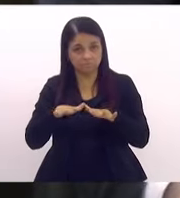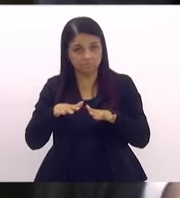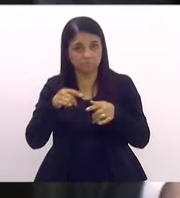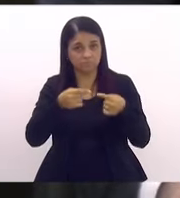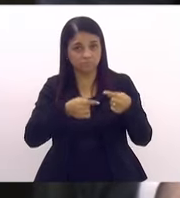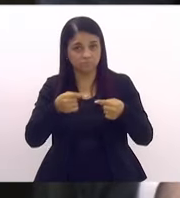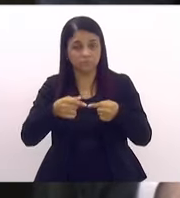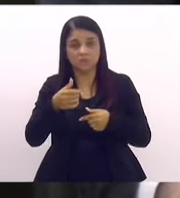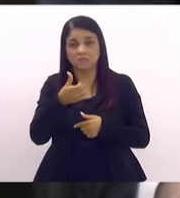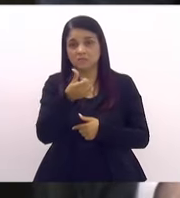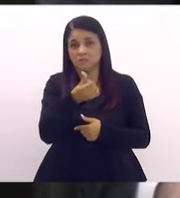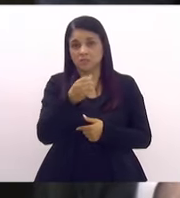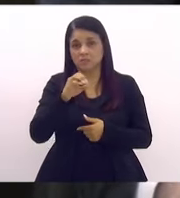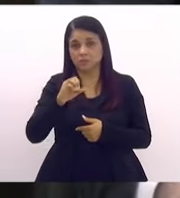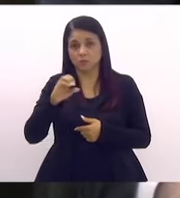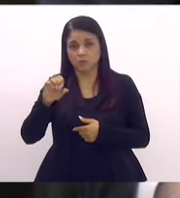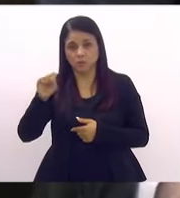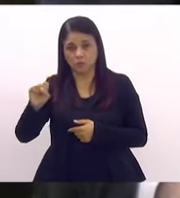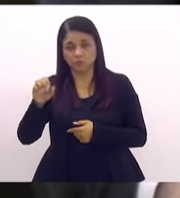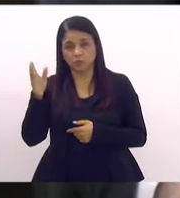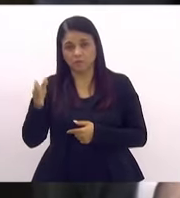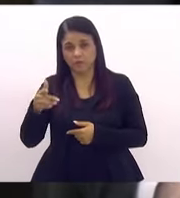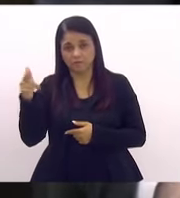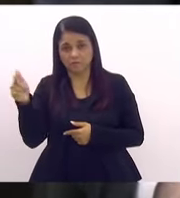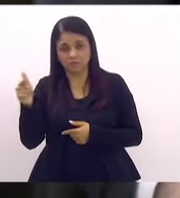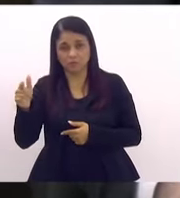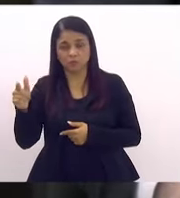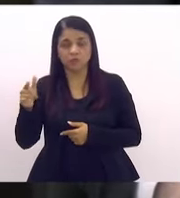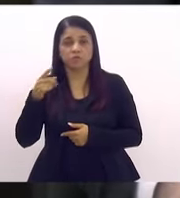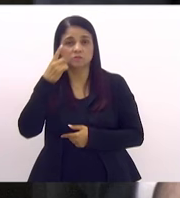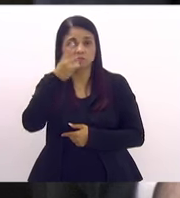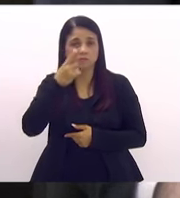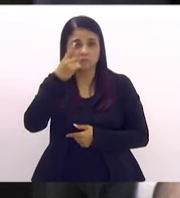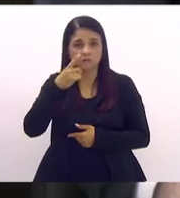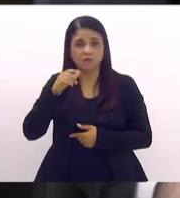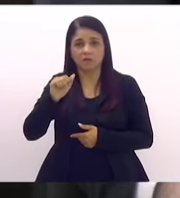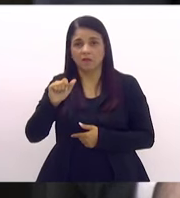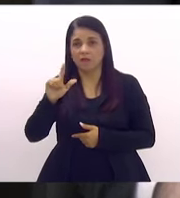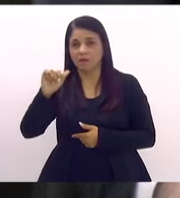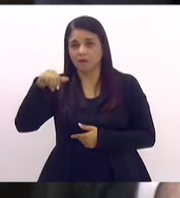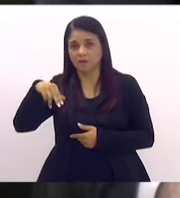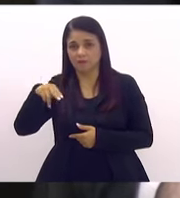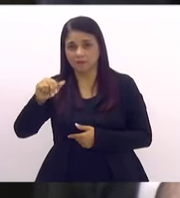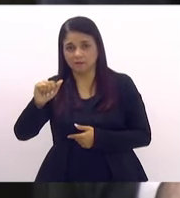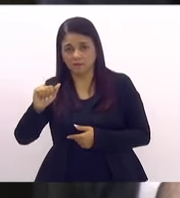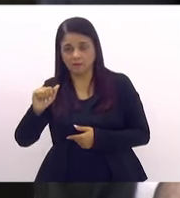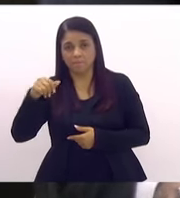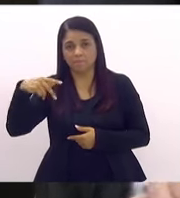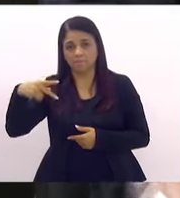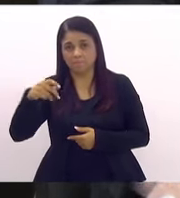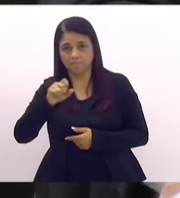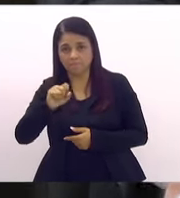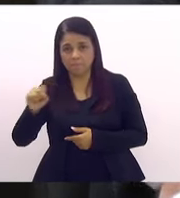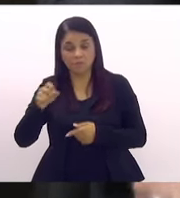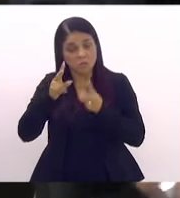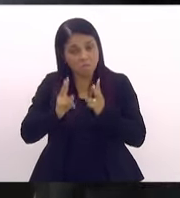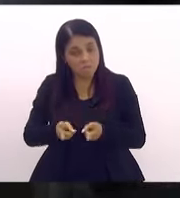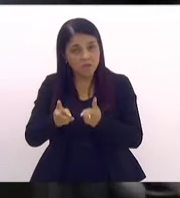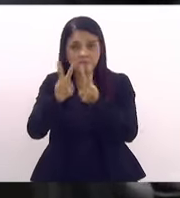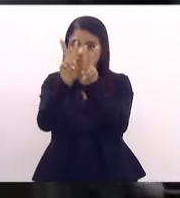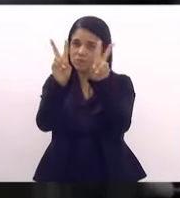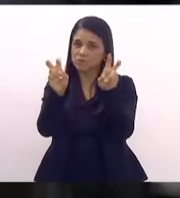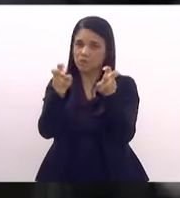o 6.008 de 2022, de autoria da deputada Alana Passos, que trata exatamente do mesmo